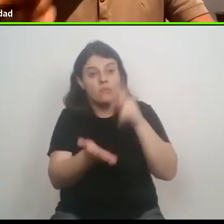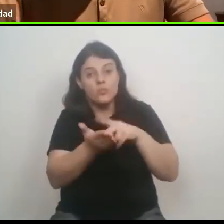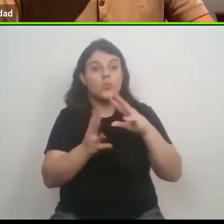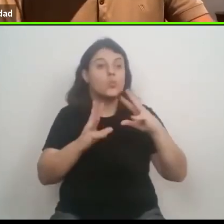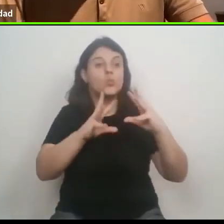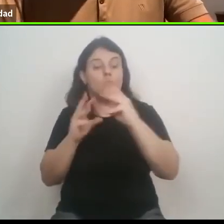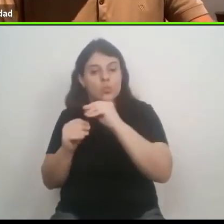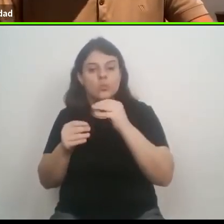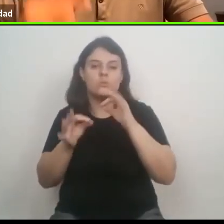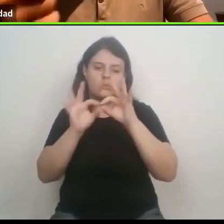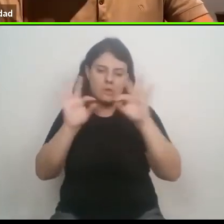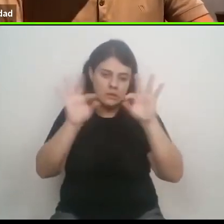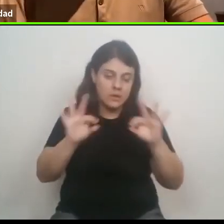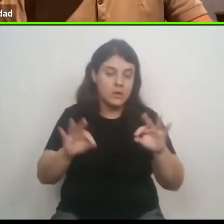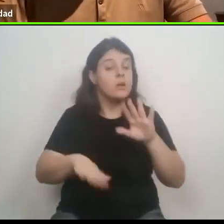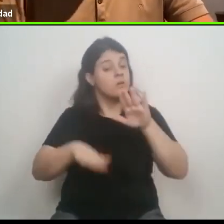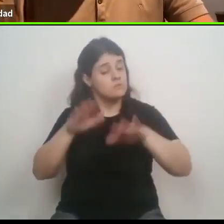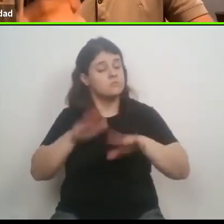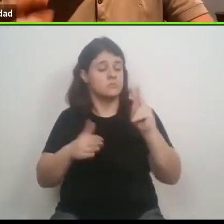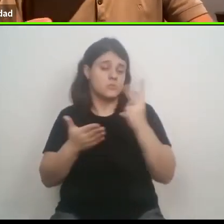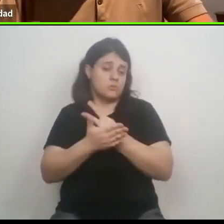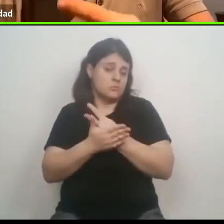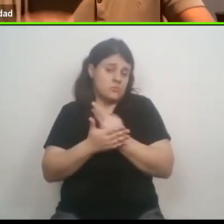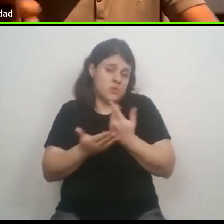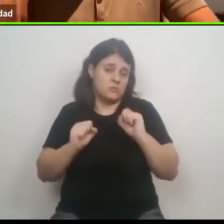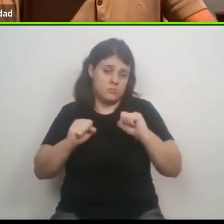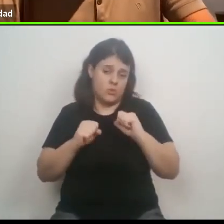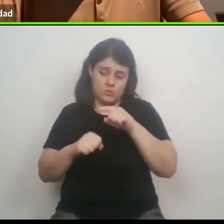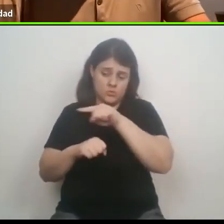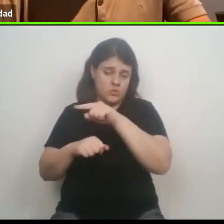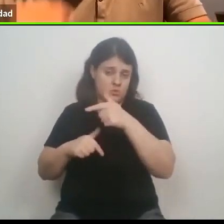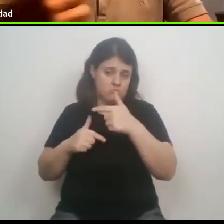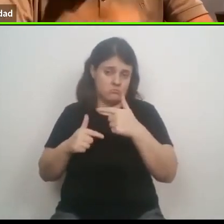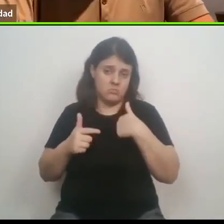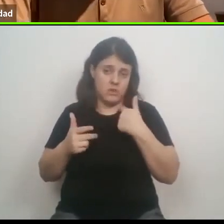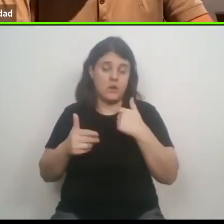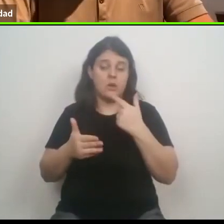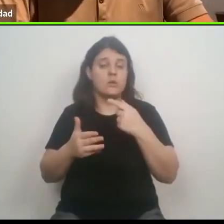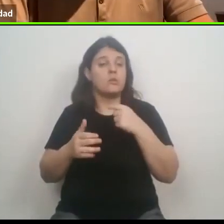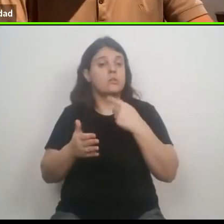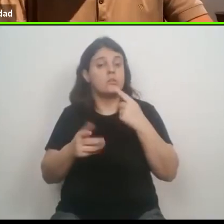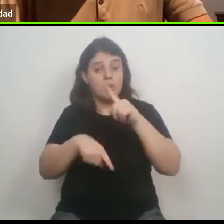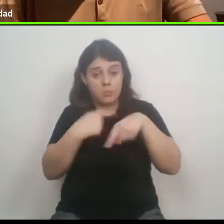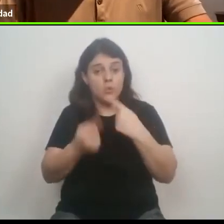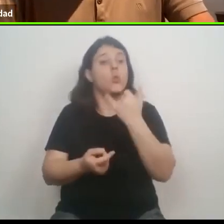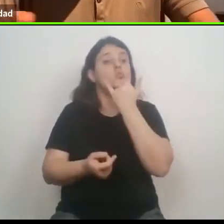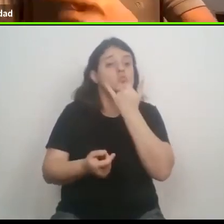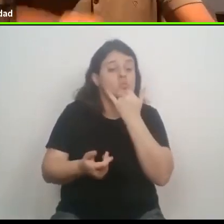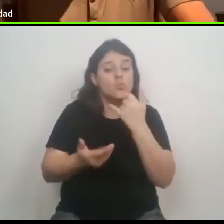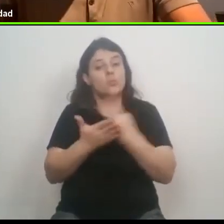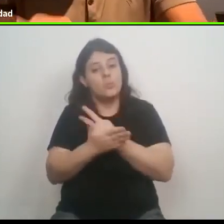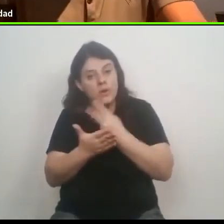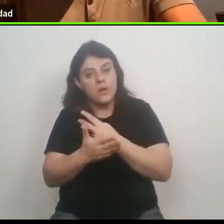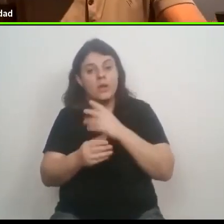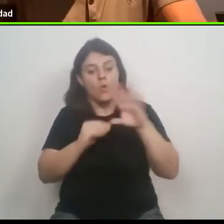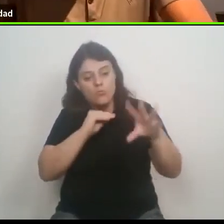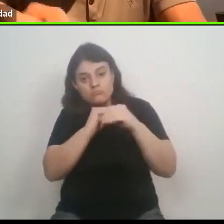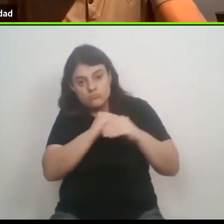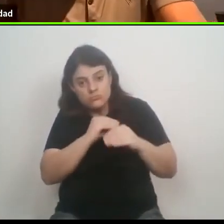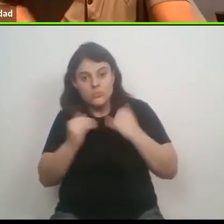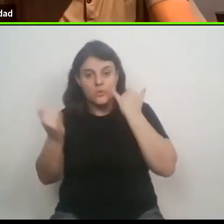e sempre existe a possibilidade do próprio veículo se corrigir, agregar fatos novos num